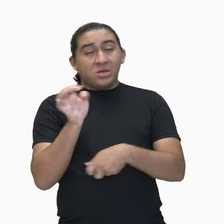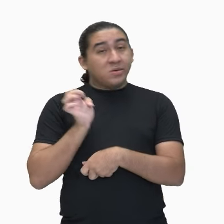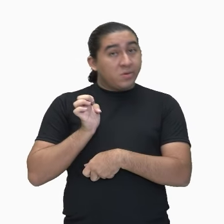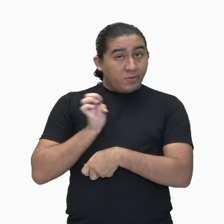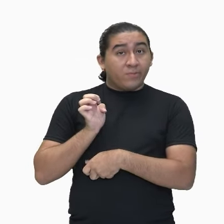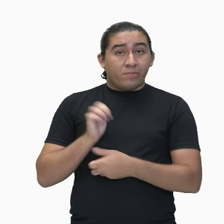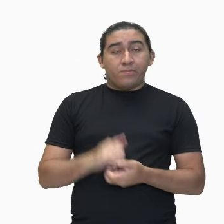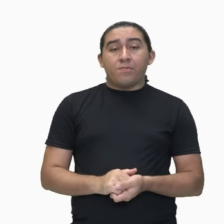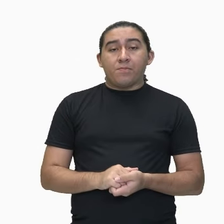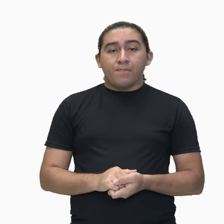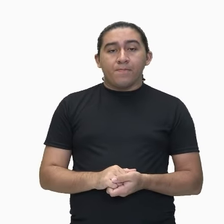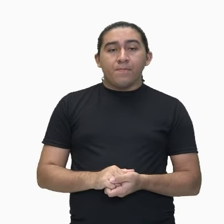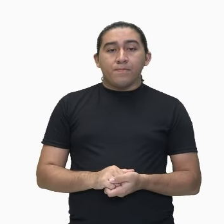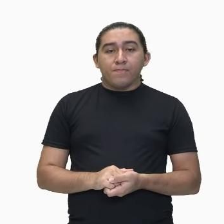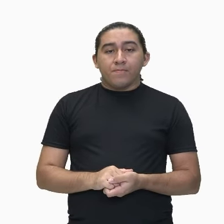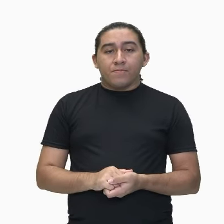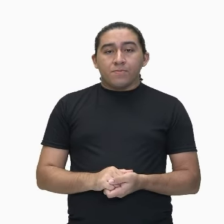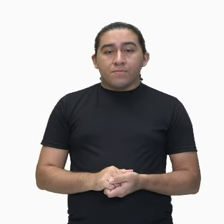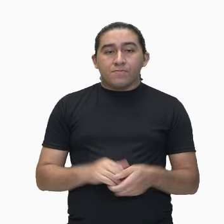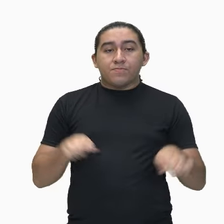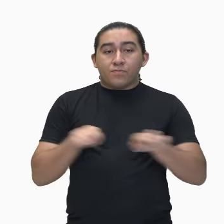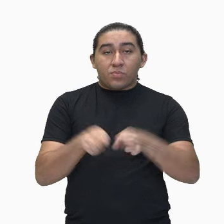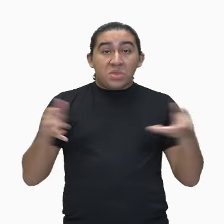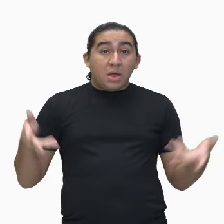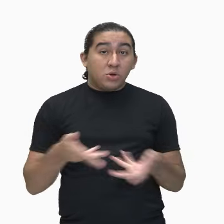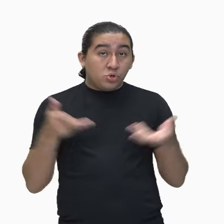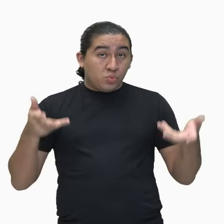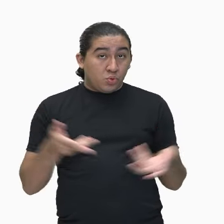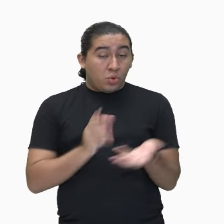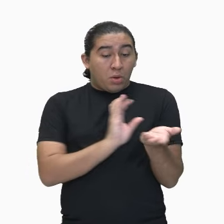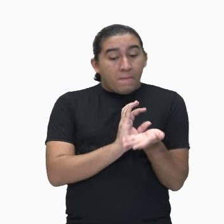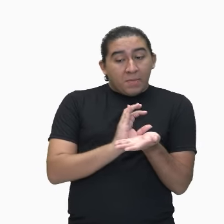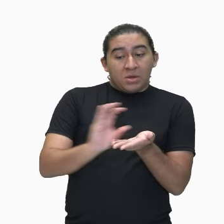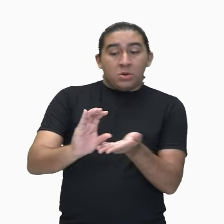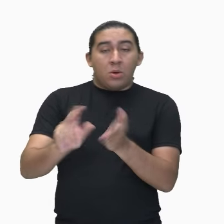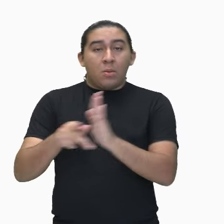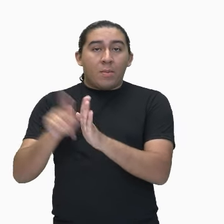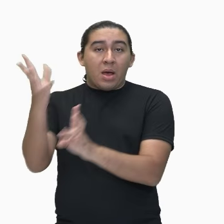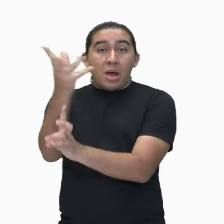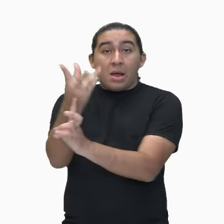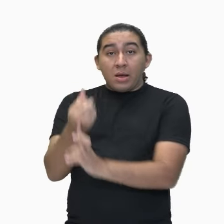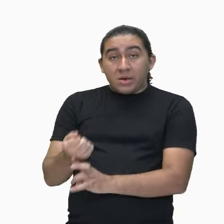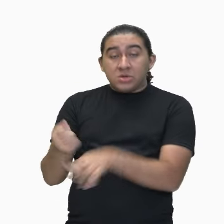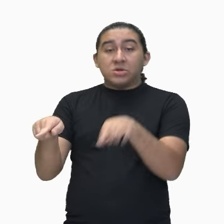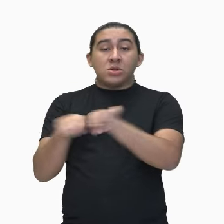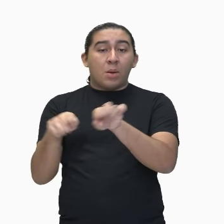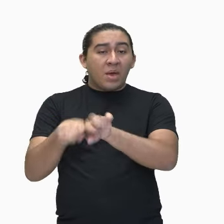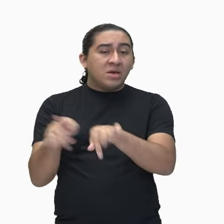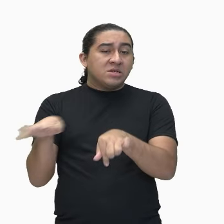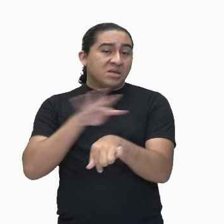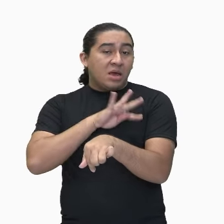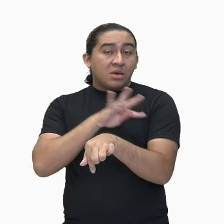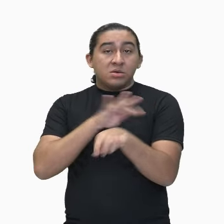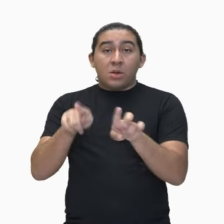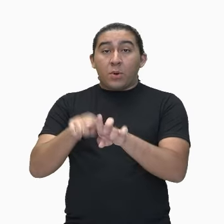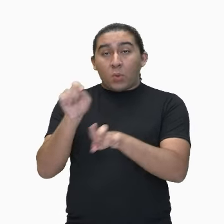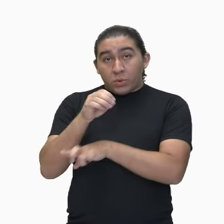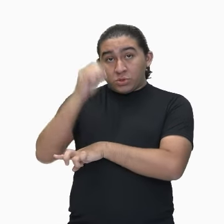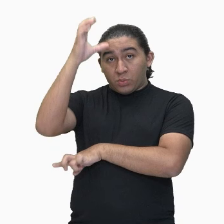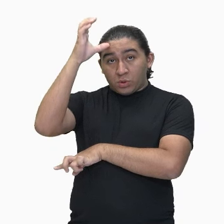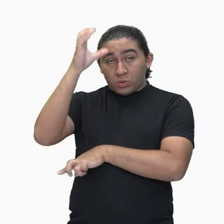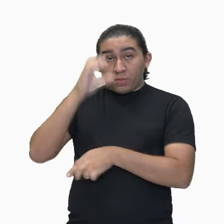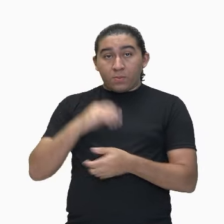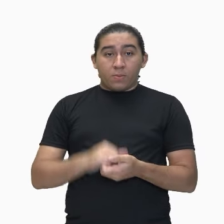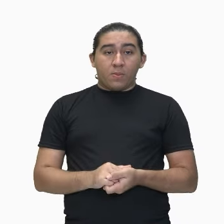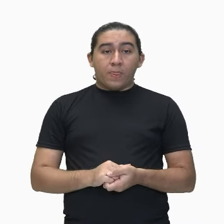que estimulou e patrocinou as artes, as técnicas, os conhecimentos.